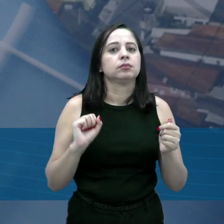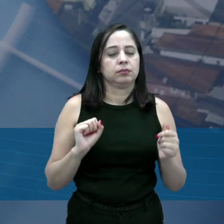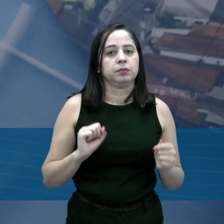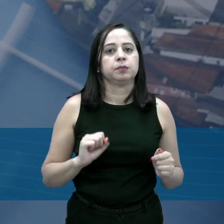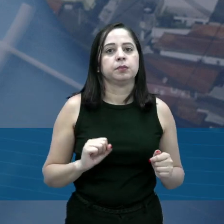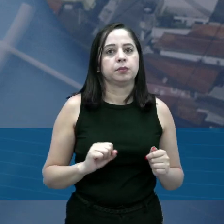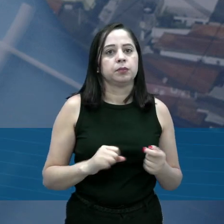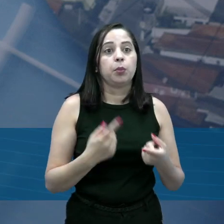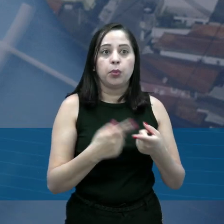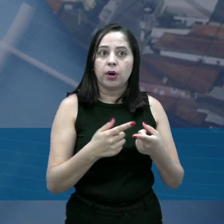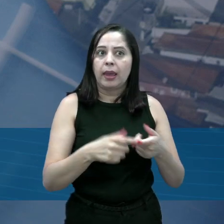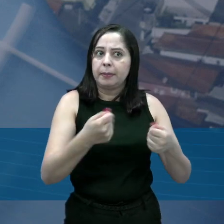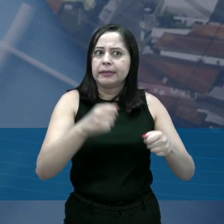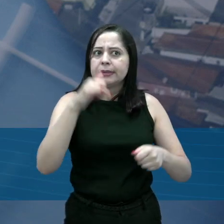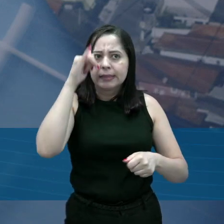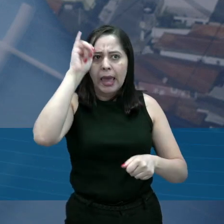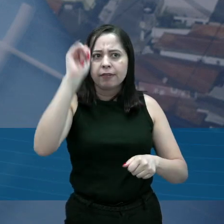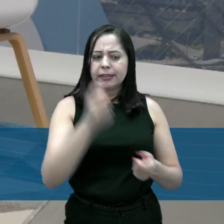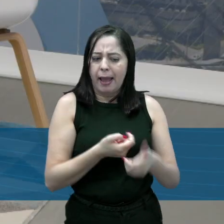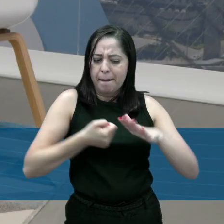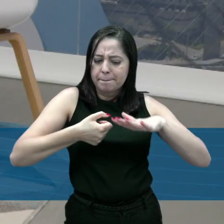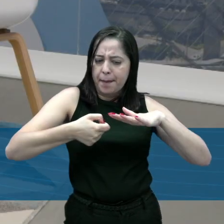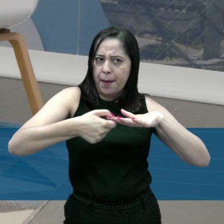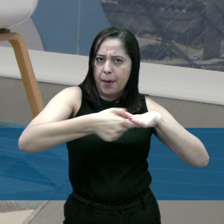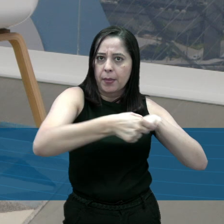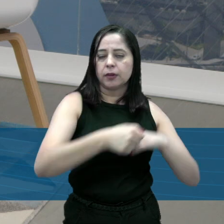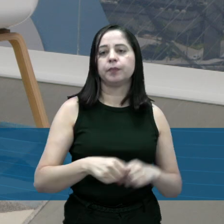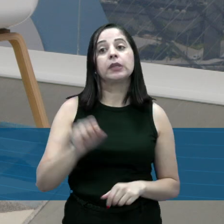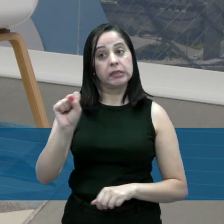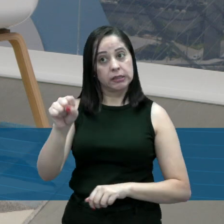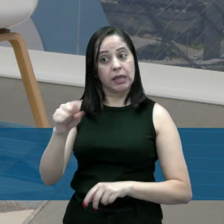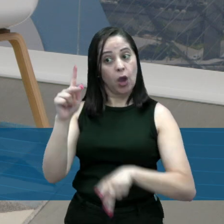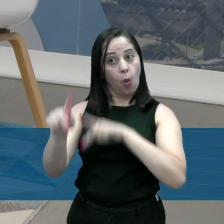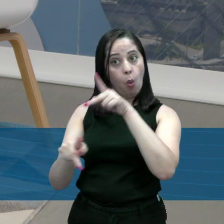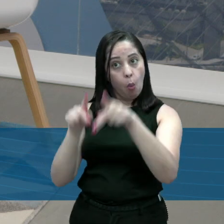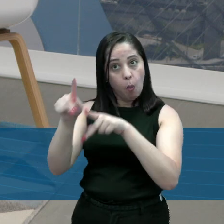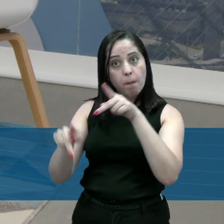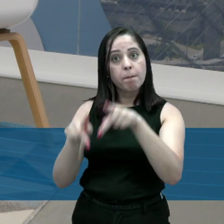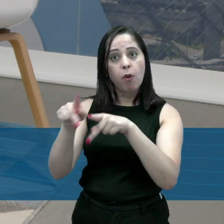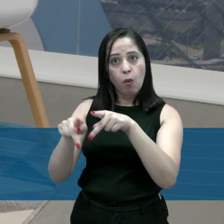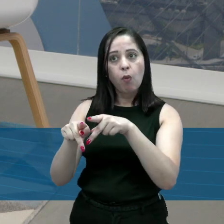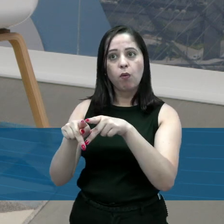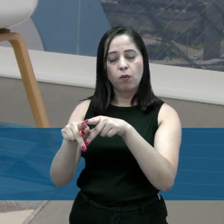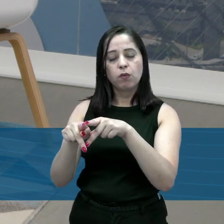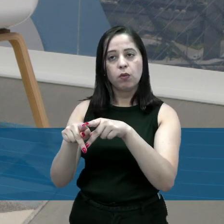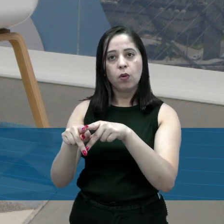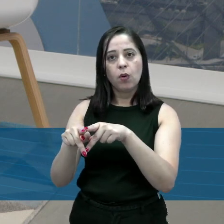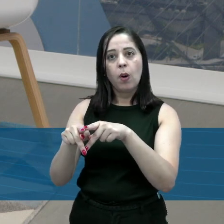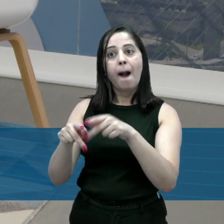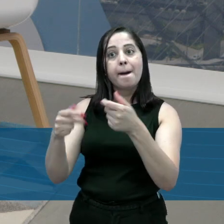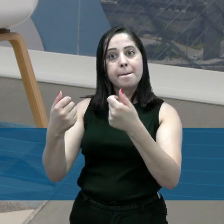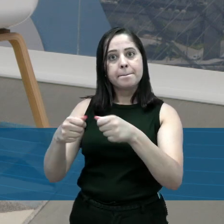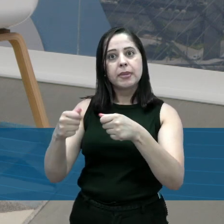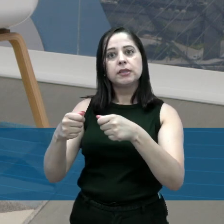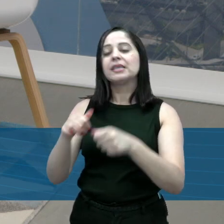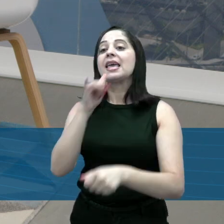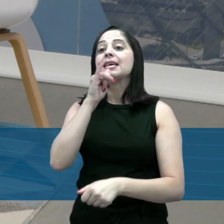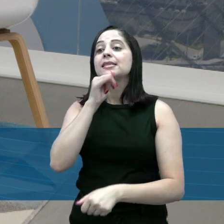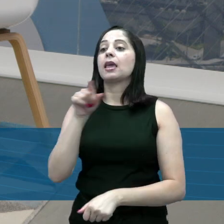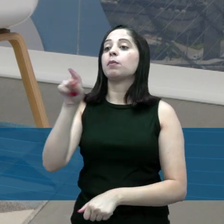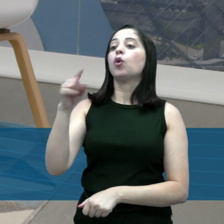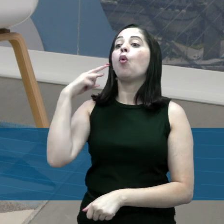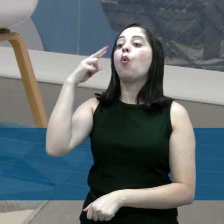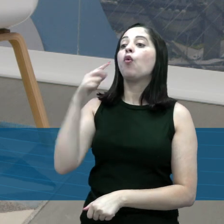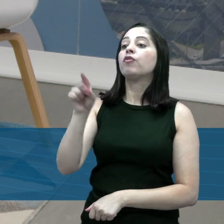distorcidas também circulando. Exatamente. A população ela tem que atingir a ponta da pirâmide, né? O vereador do seu bairro ele